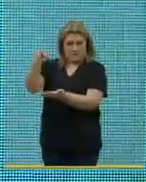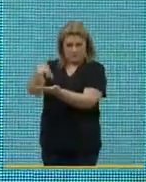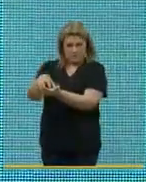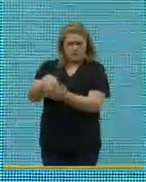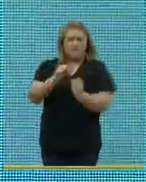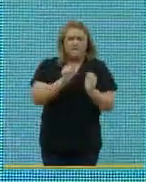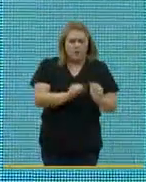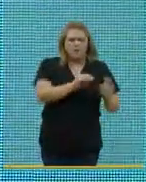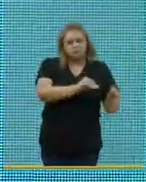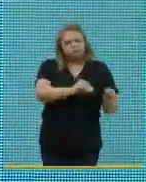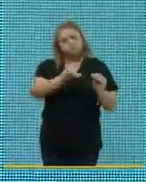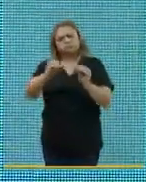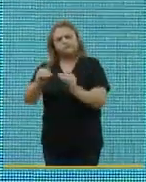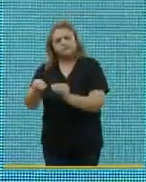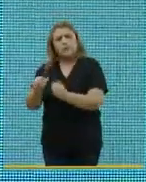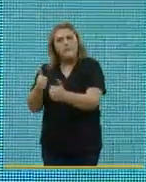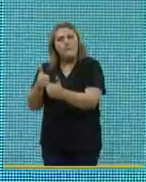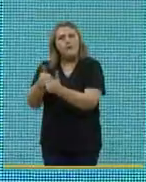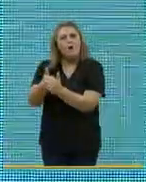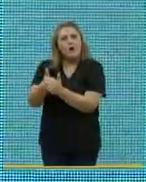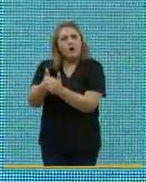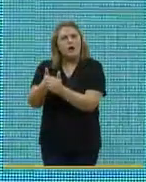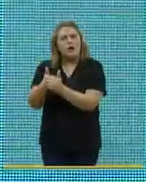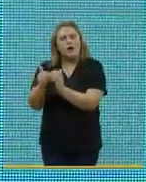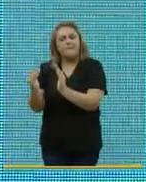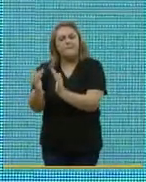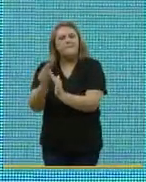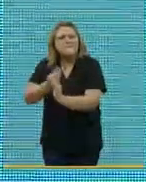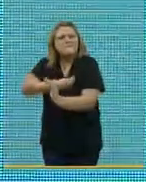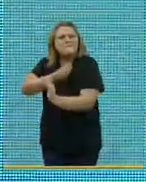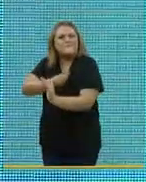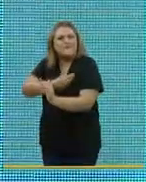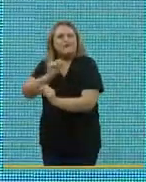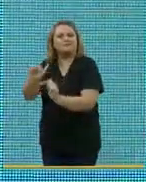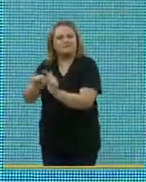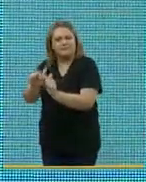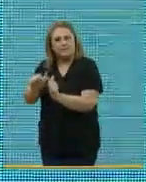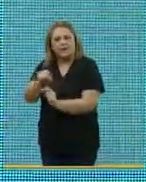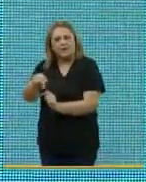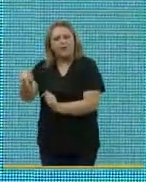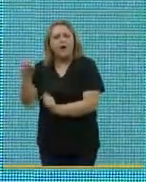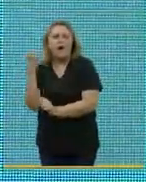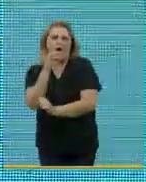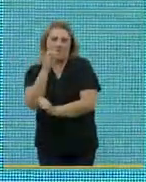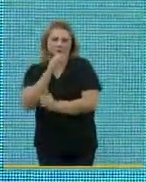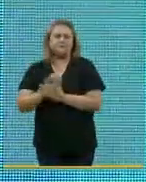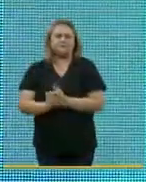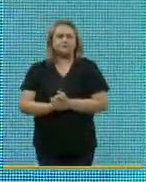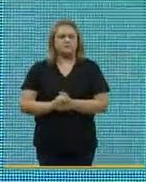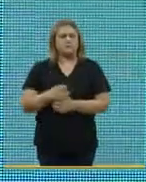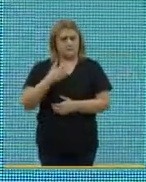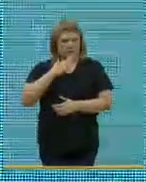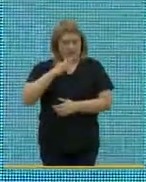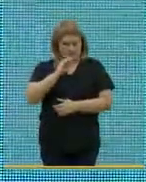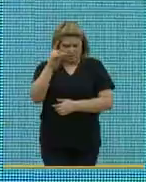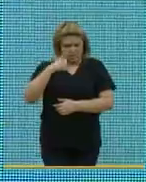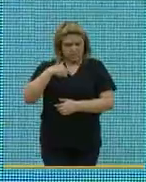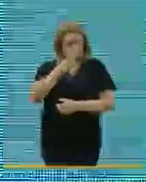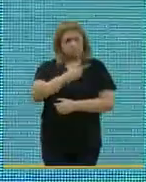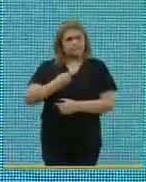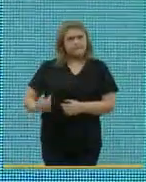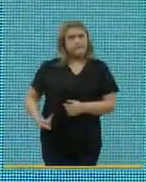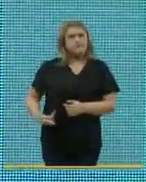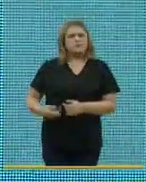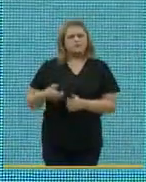trabalhos isso é uma coisa que está muito bem pensada no meu projeto de governo e para esse tipo de intervenção há muito dinheiro no mundo